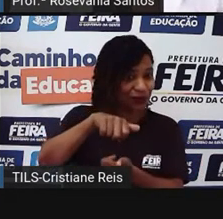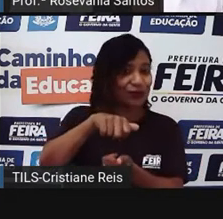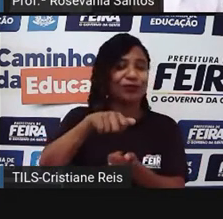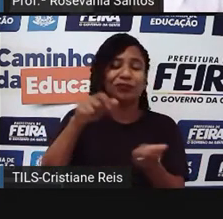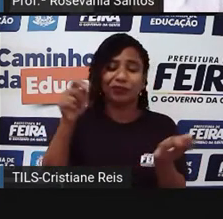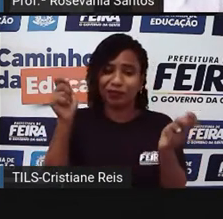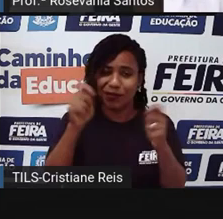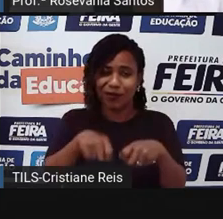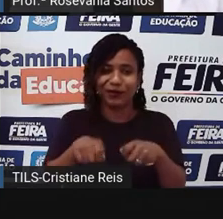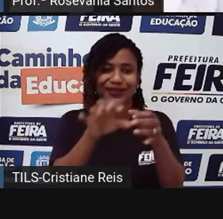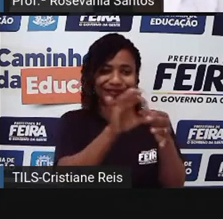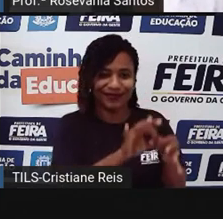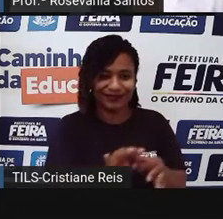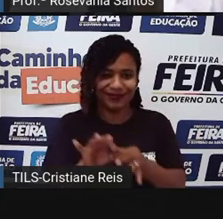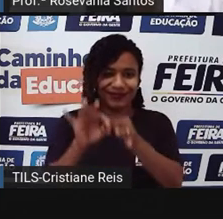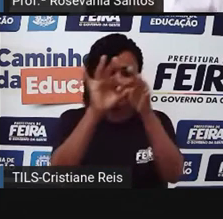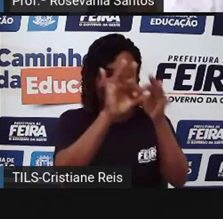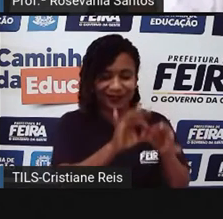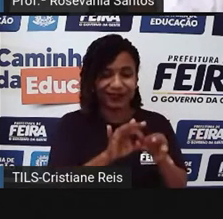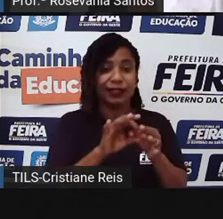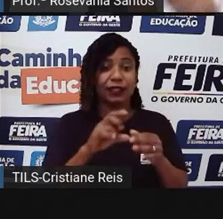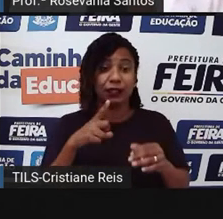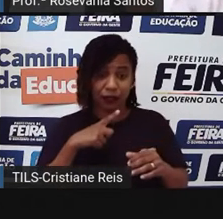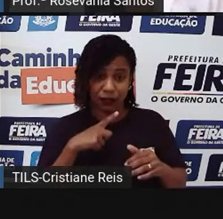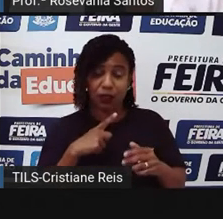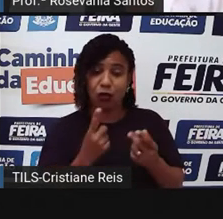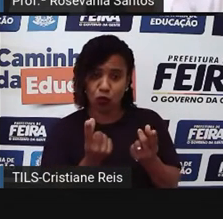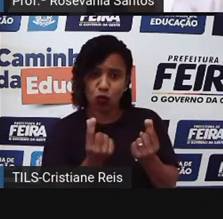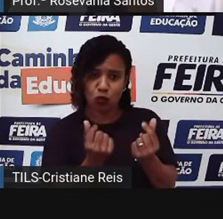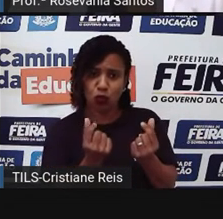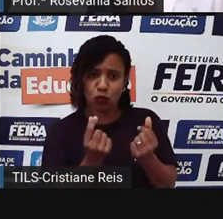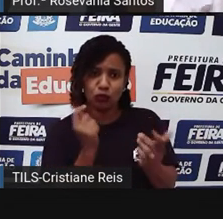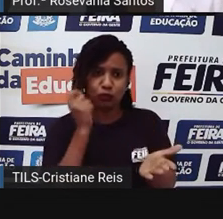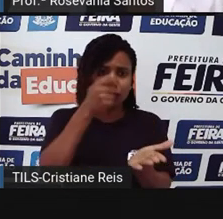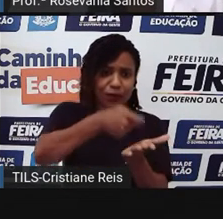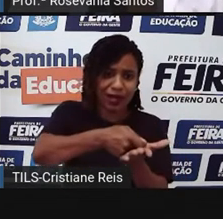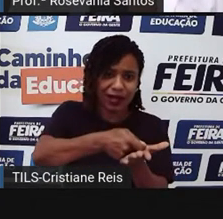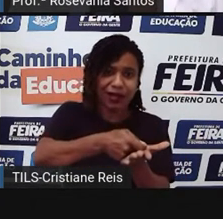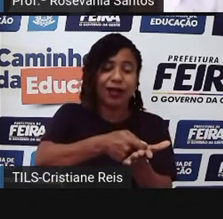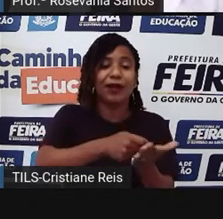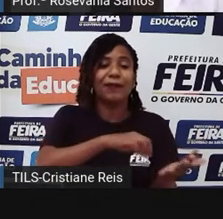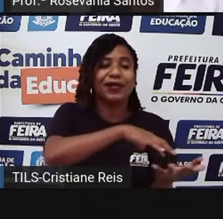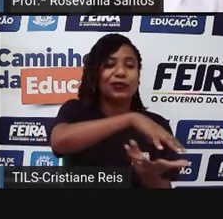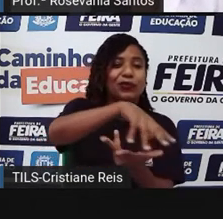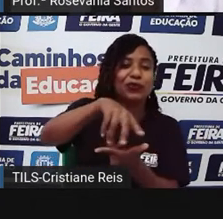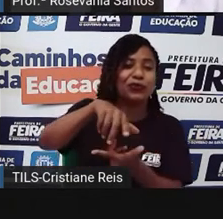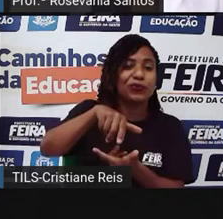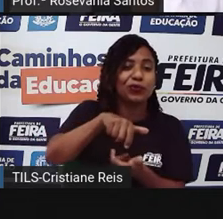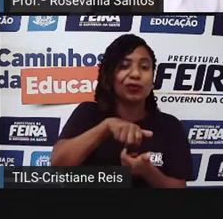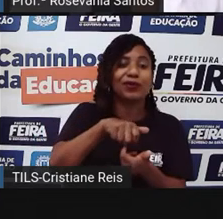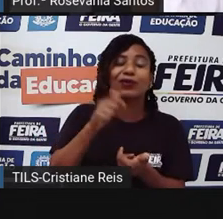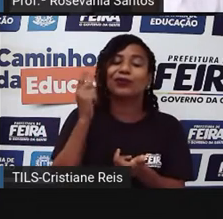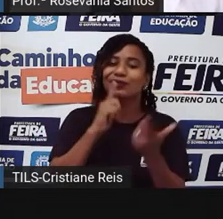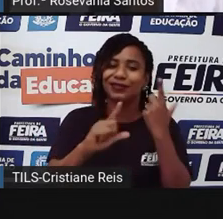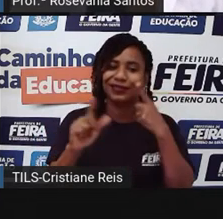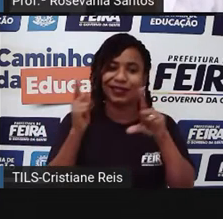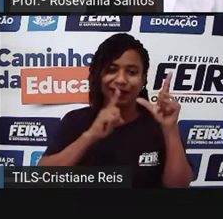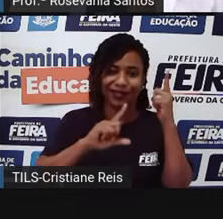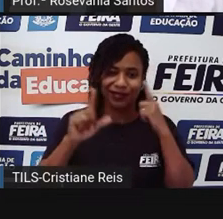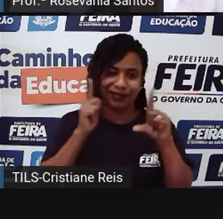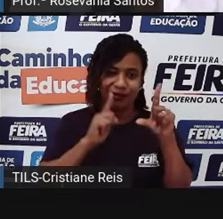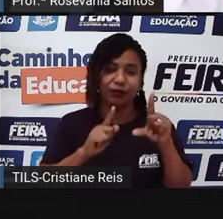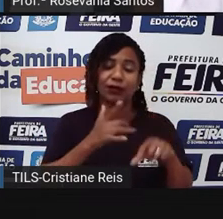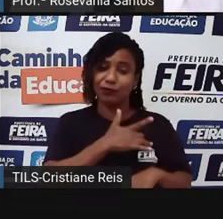ainda assim a humanidade se beneficia porque acaba também tendo a oportunidade de ter esse tratamento. A disseminação